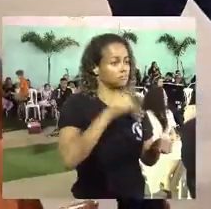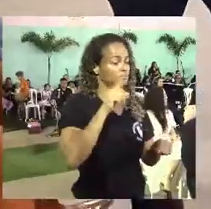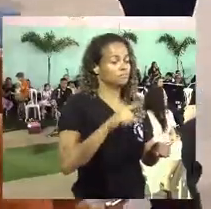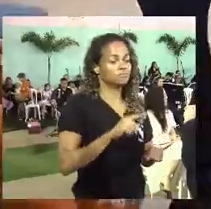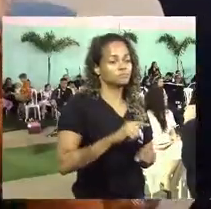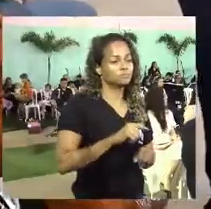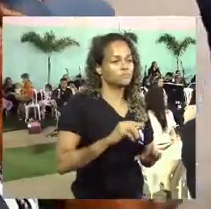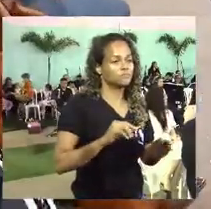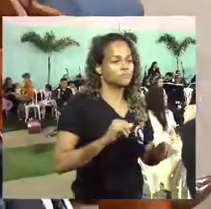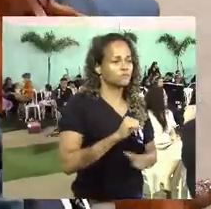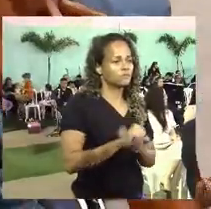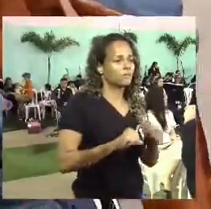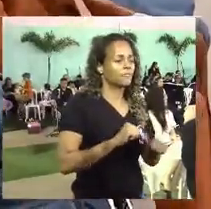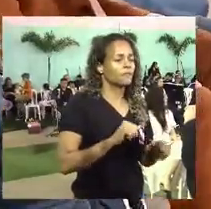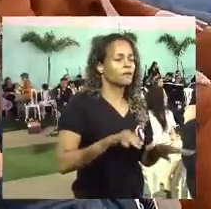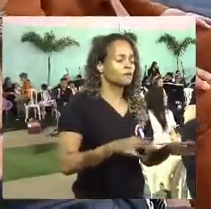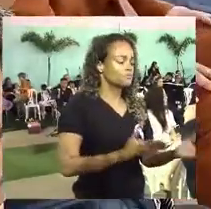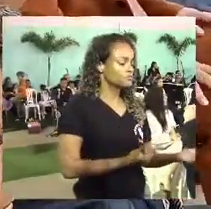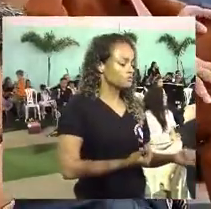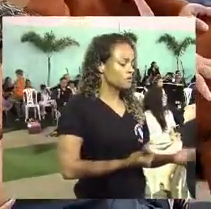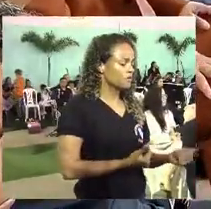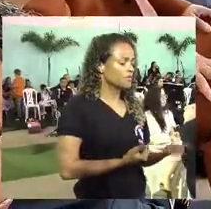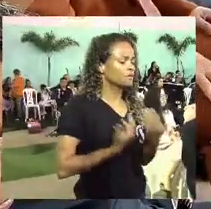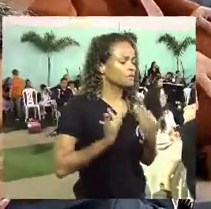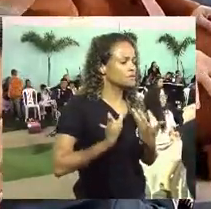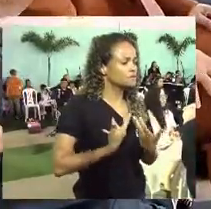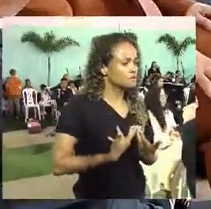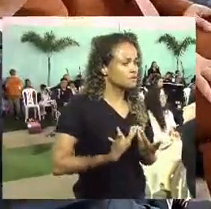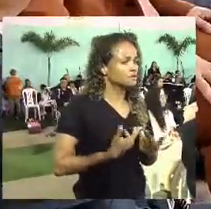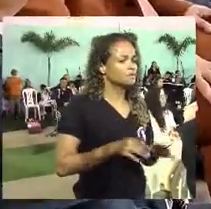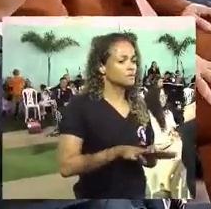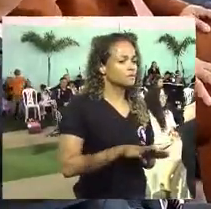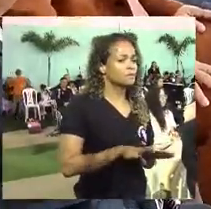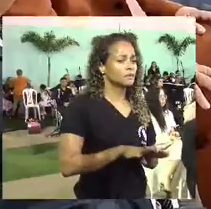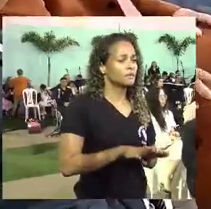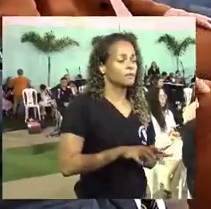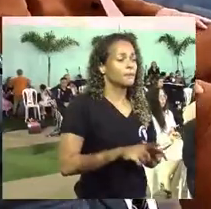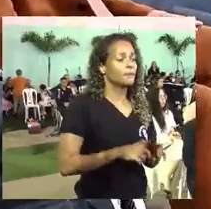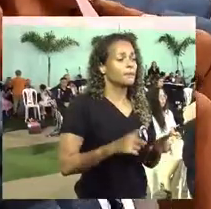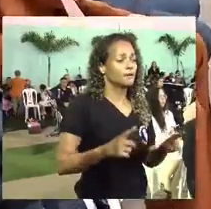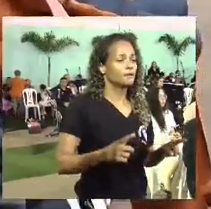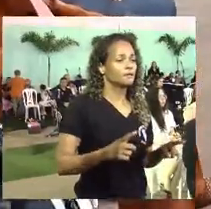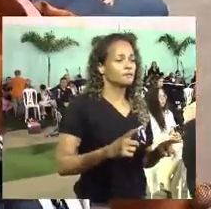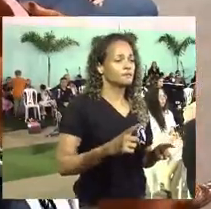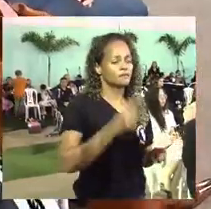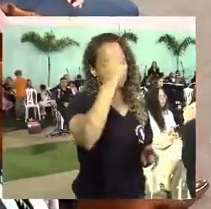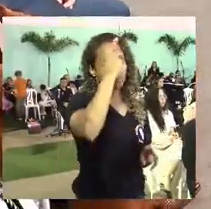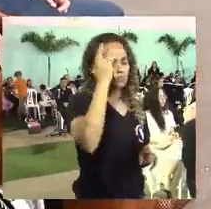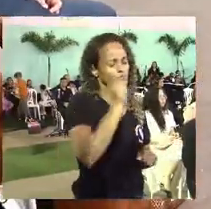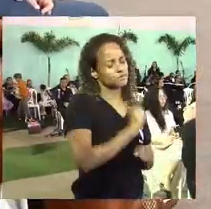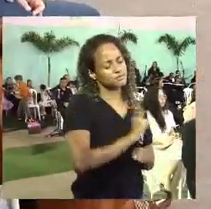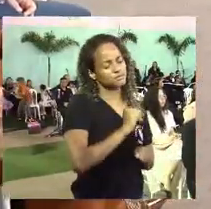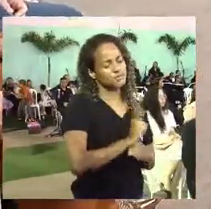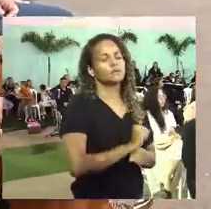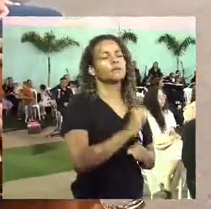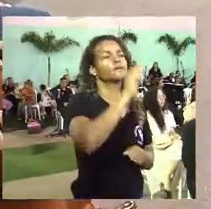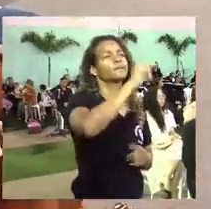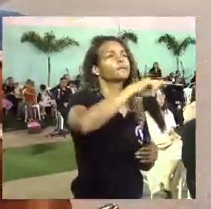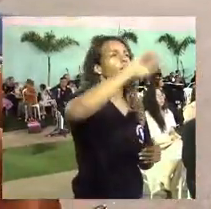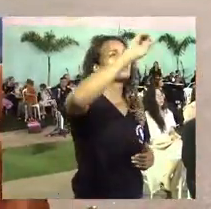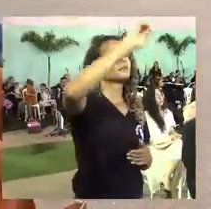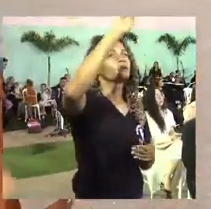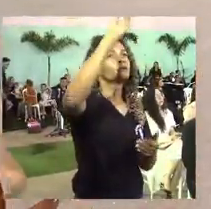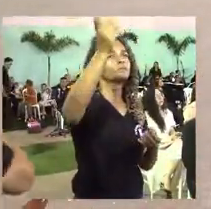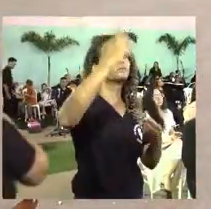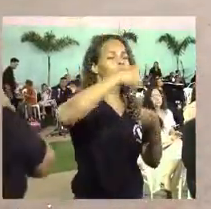diz que até o jovem se cansa se fatigam tropeço e cai mas aqueles que esperam no Senhor renovarão